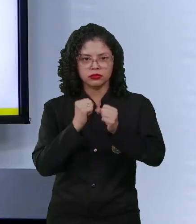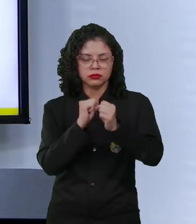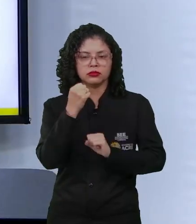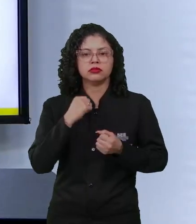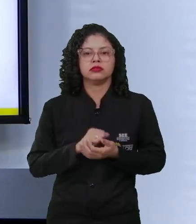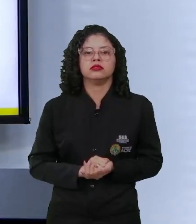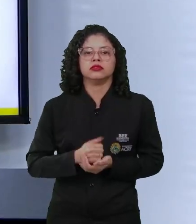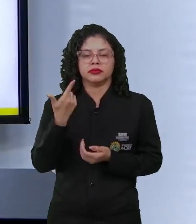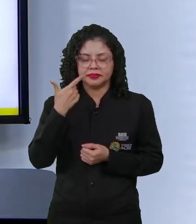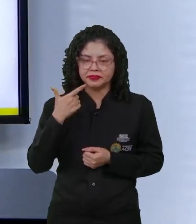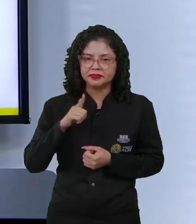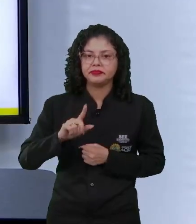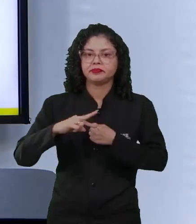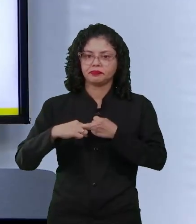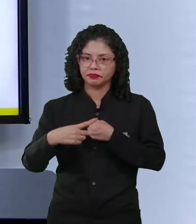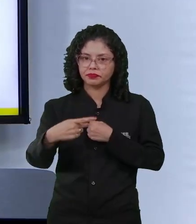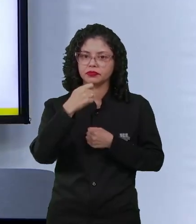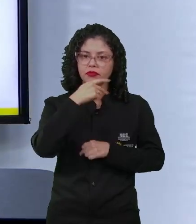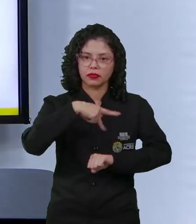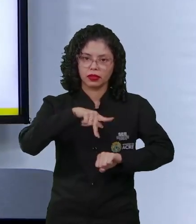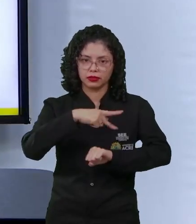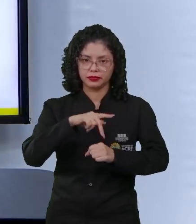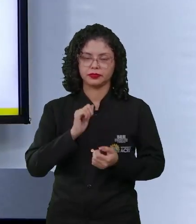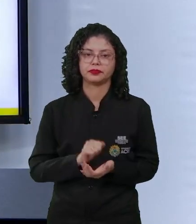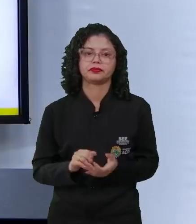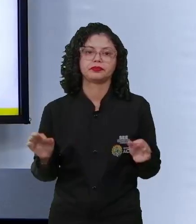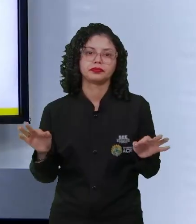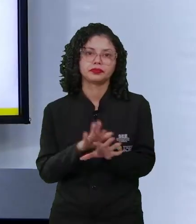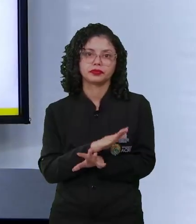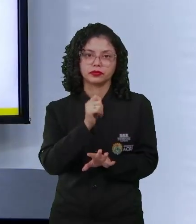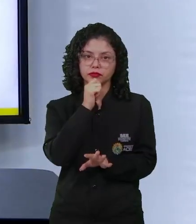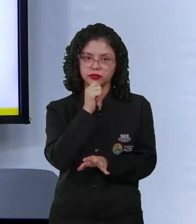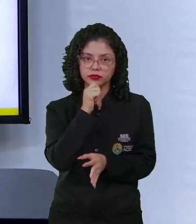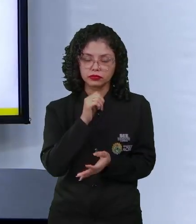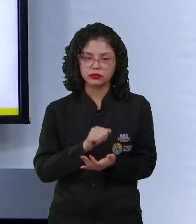indústria, consequentemente, o país ele acaba